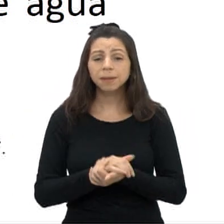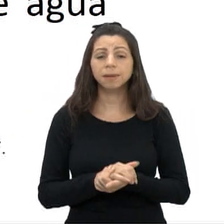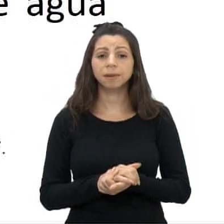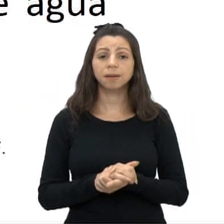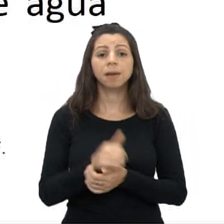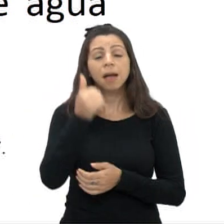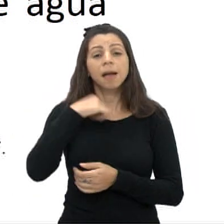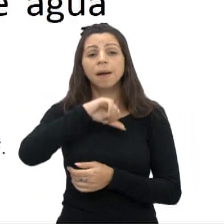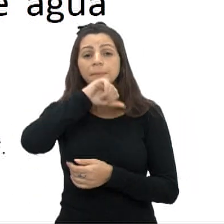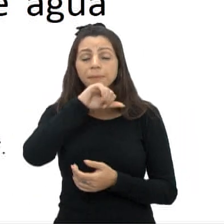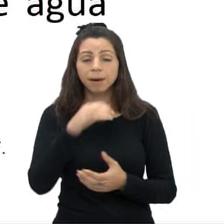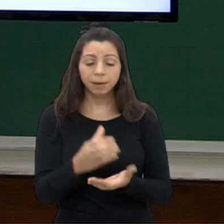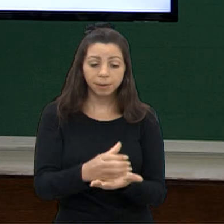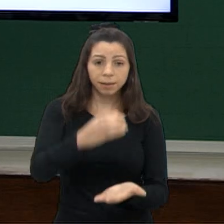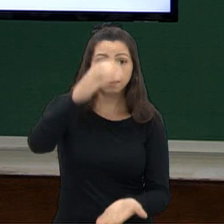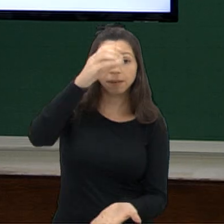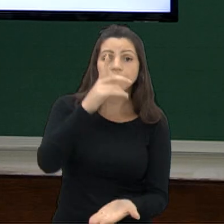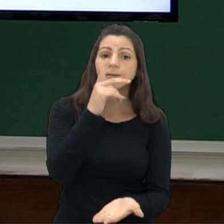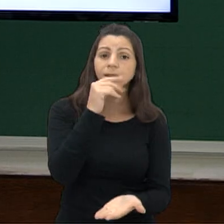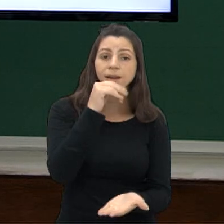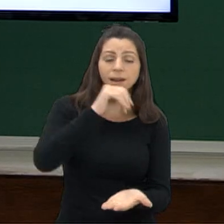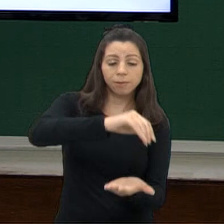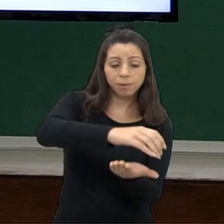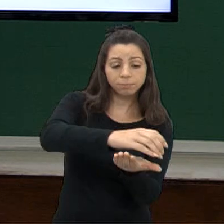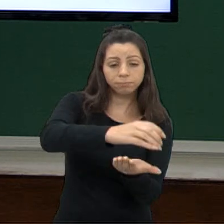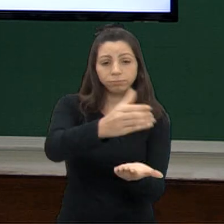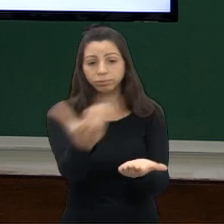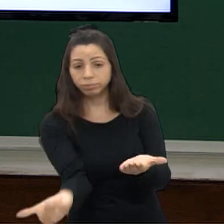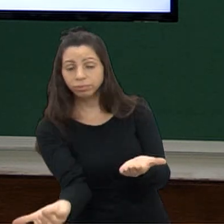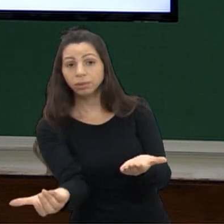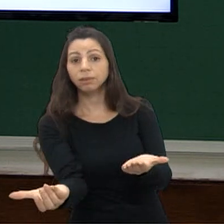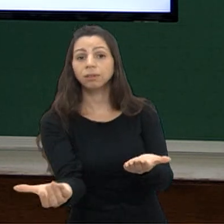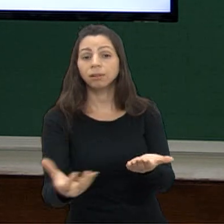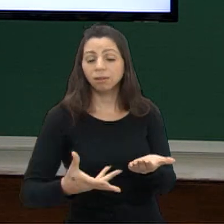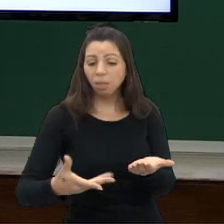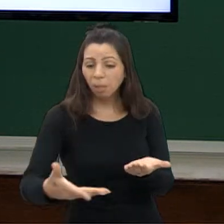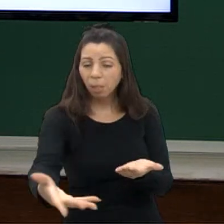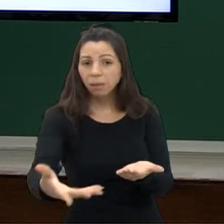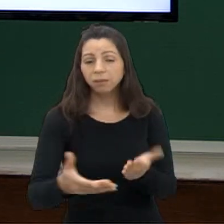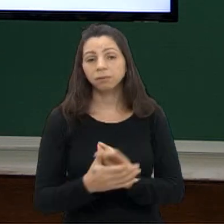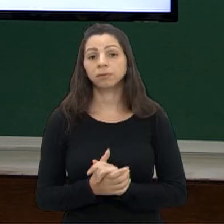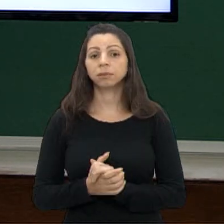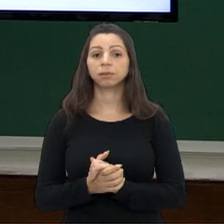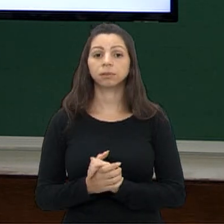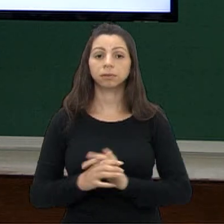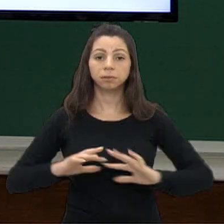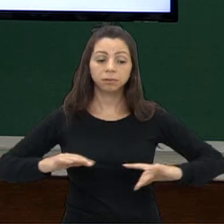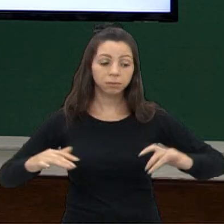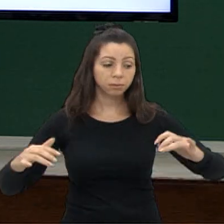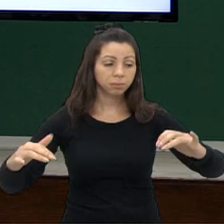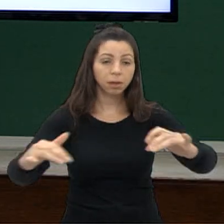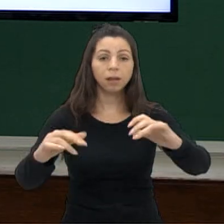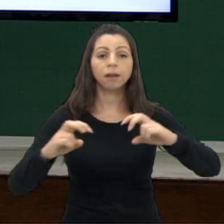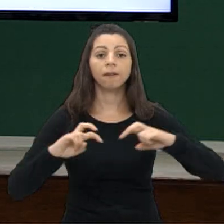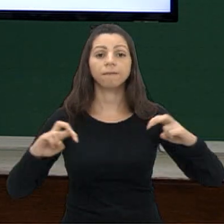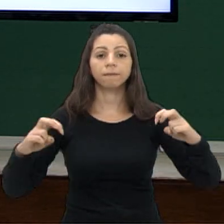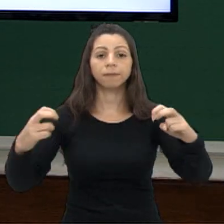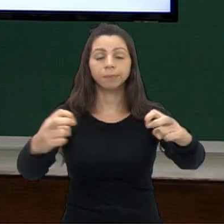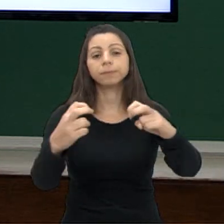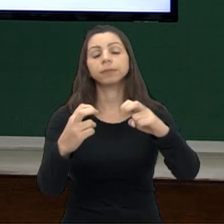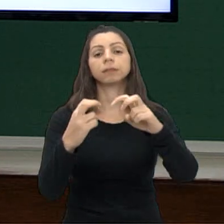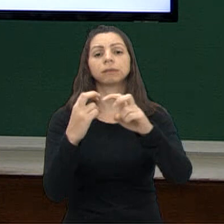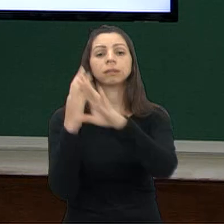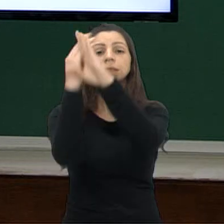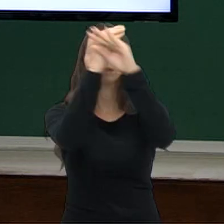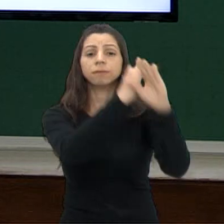mãe virou a garrafa de água. Então, todo mundo estava, de certa forma, atrapalhado no que estava fazendo. Havia algo